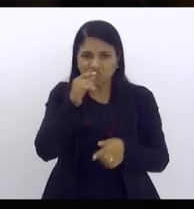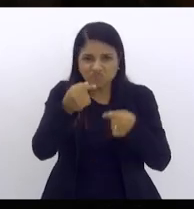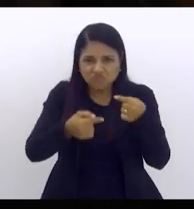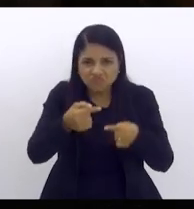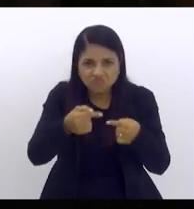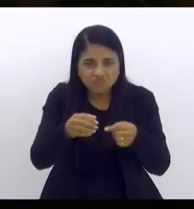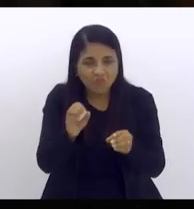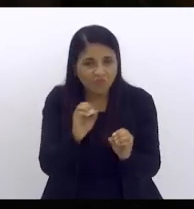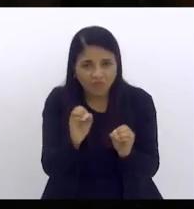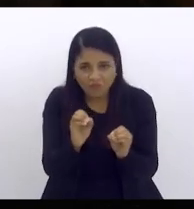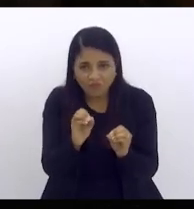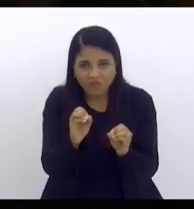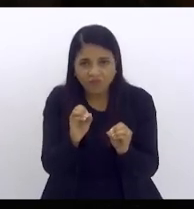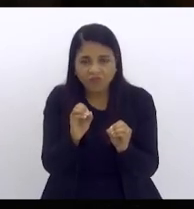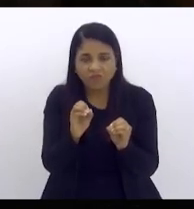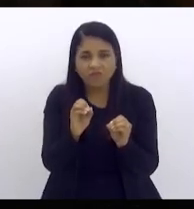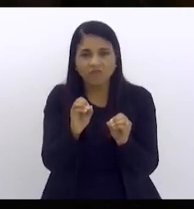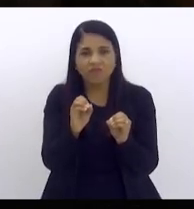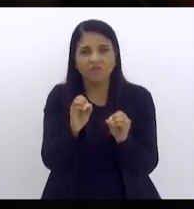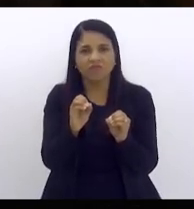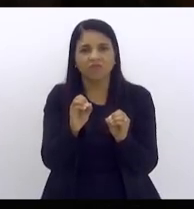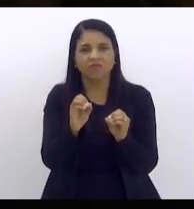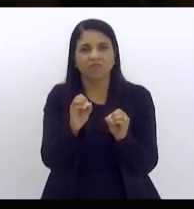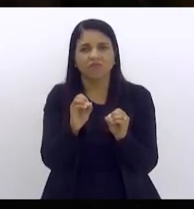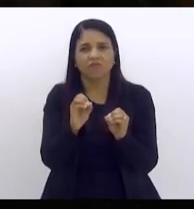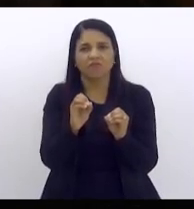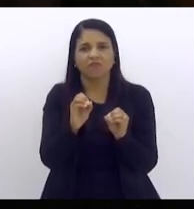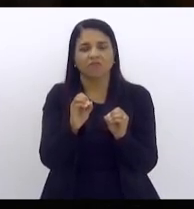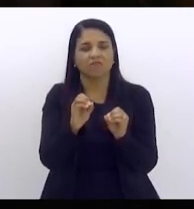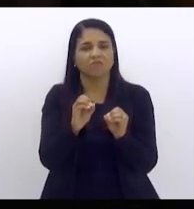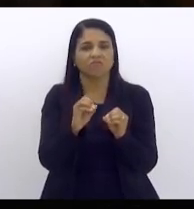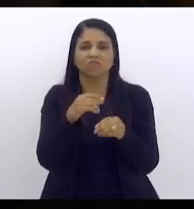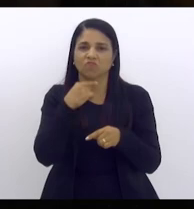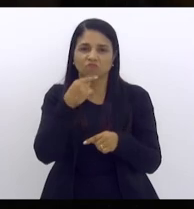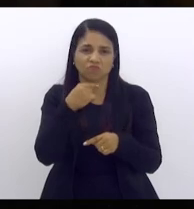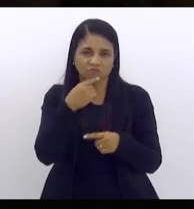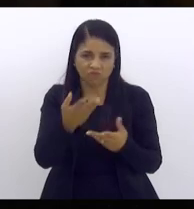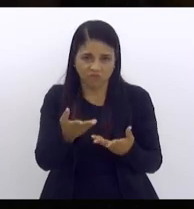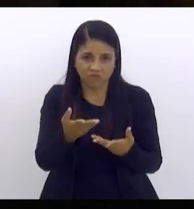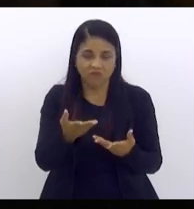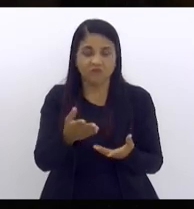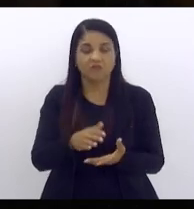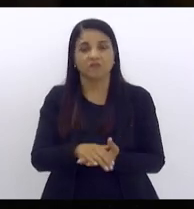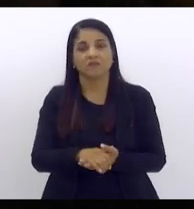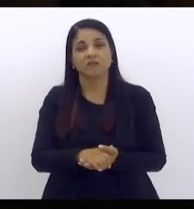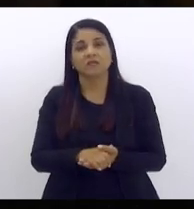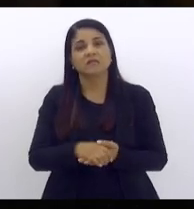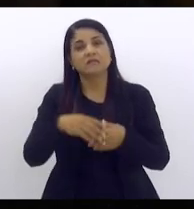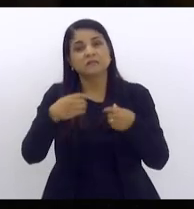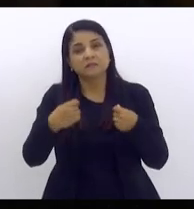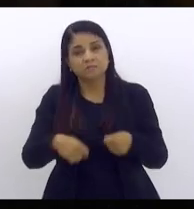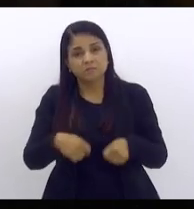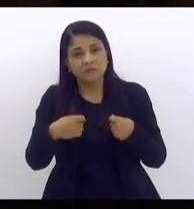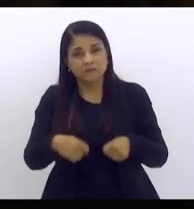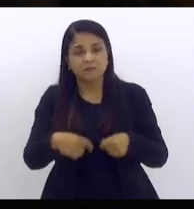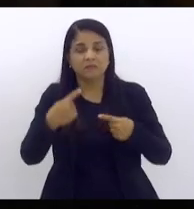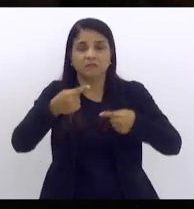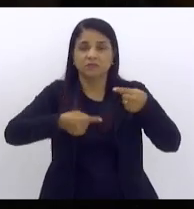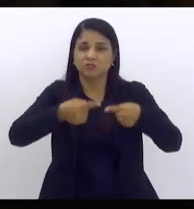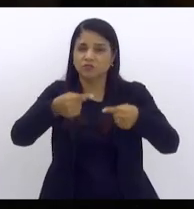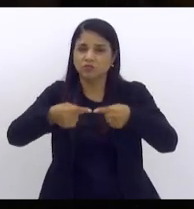um parlamento inerte. Então, é necessário que tudo se discuta